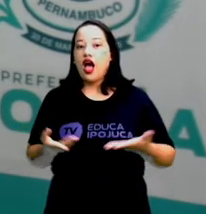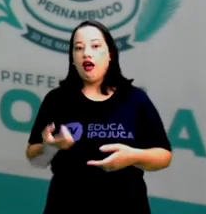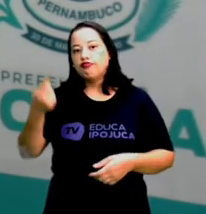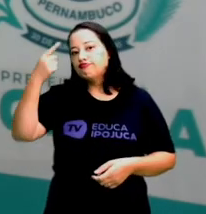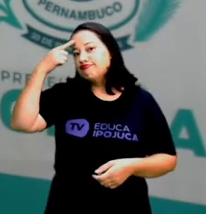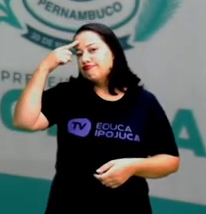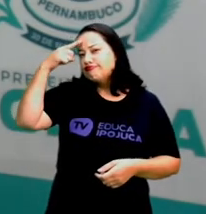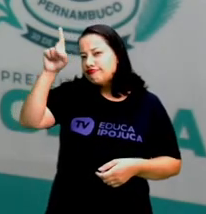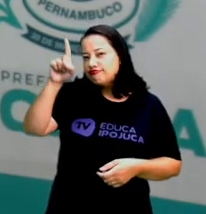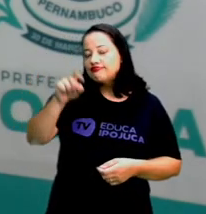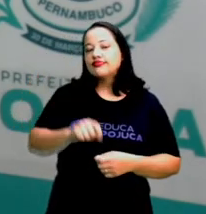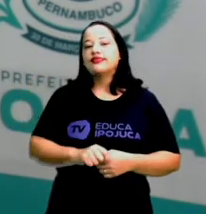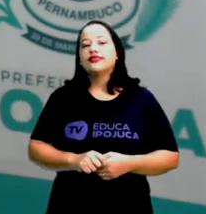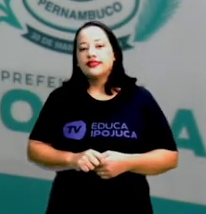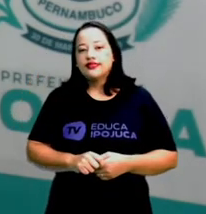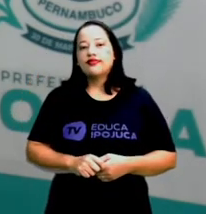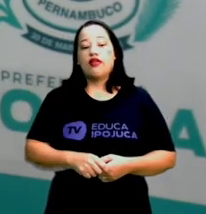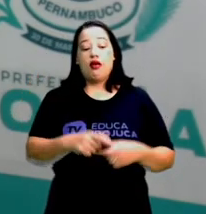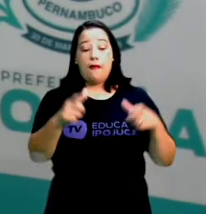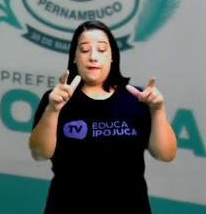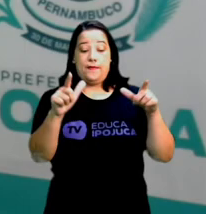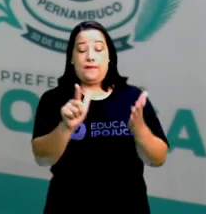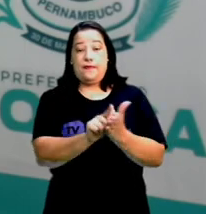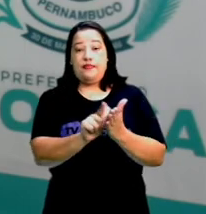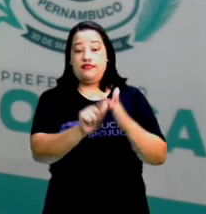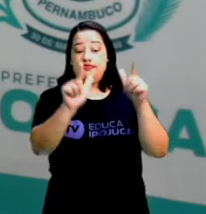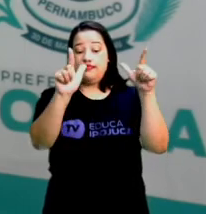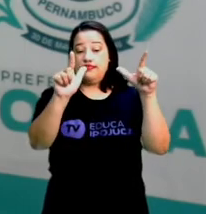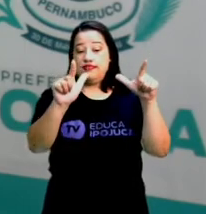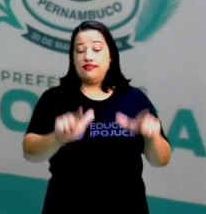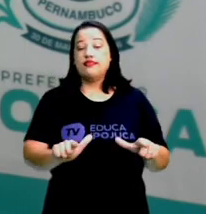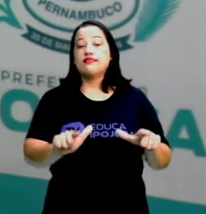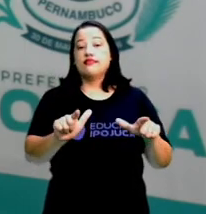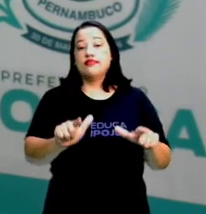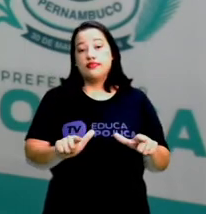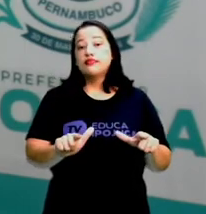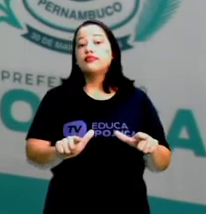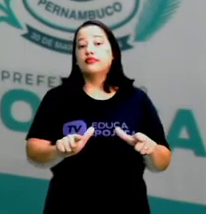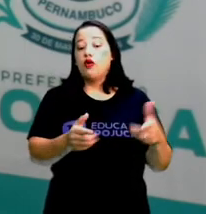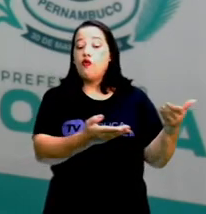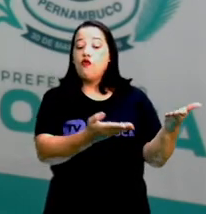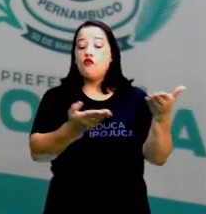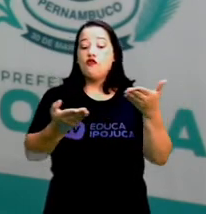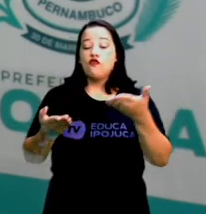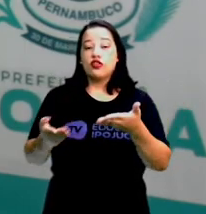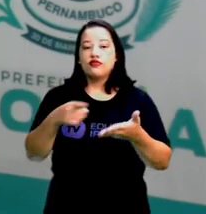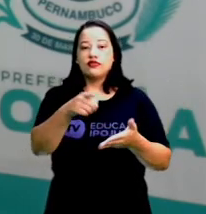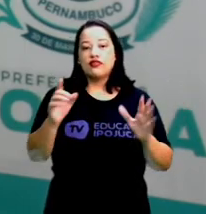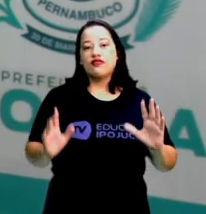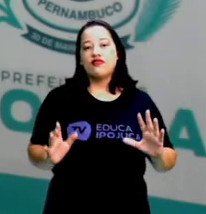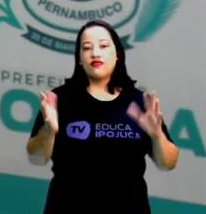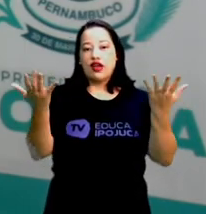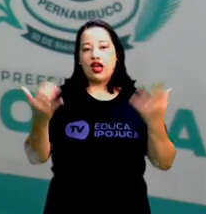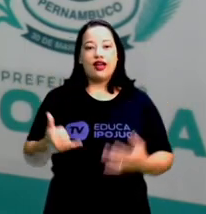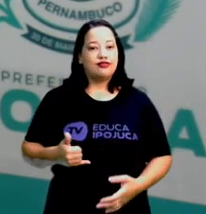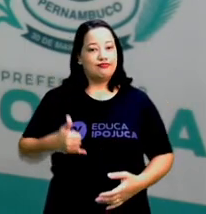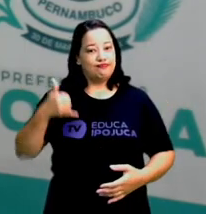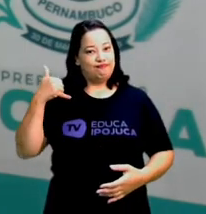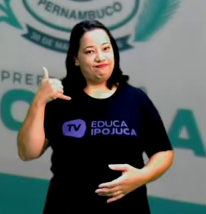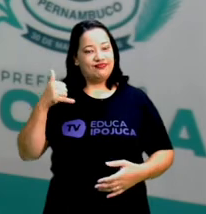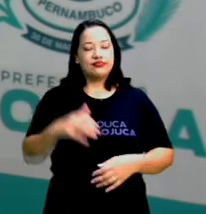criar agora um convite para a festa de seu aniversário. Gostaram?